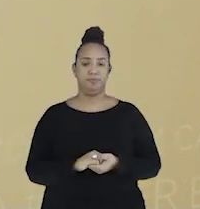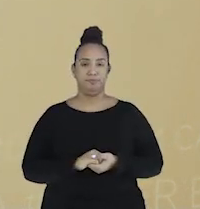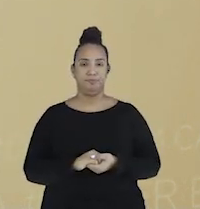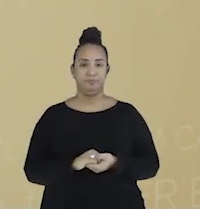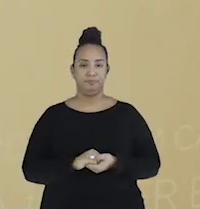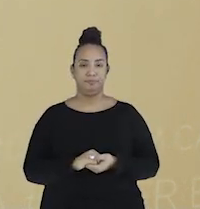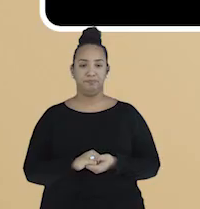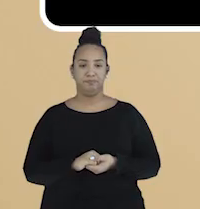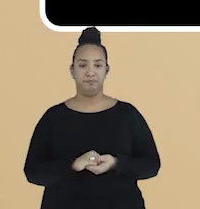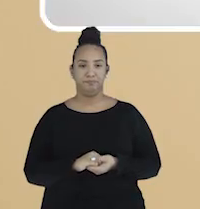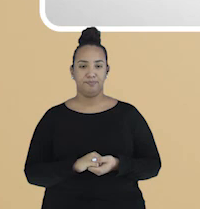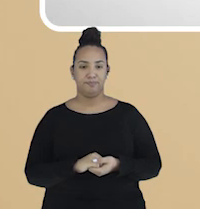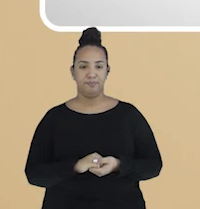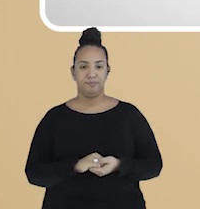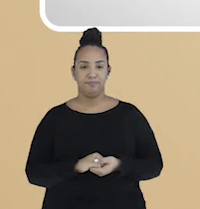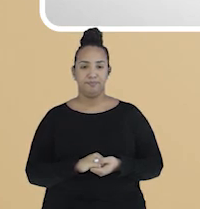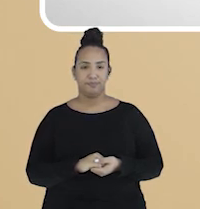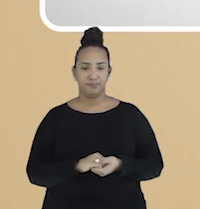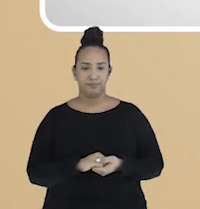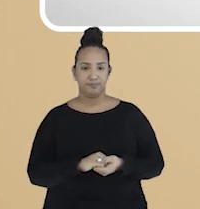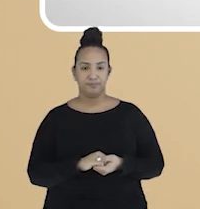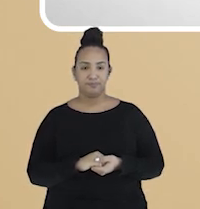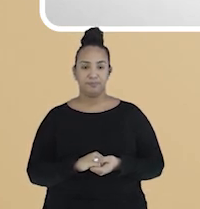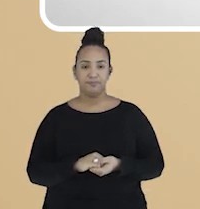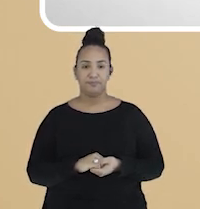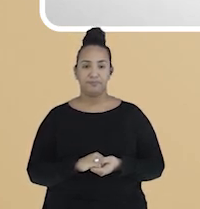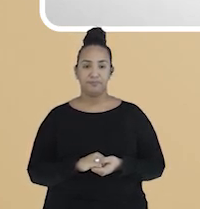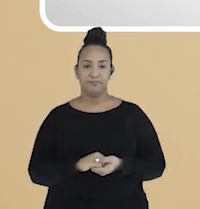mulheres. É bem legal.